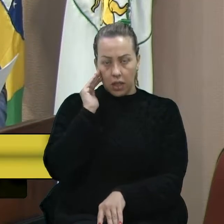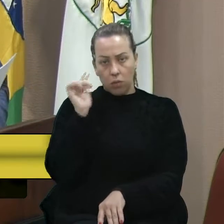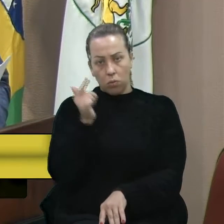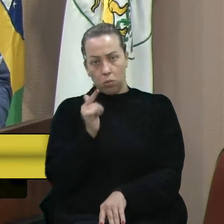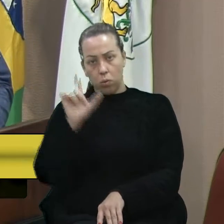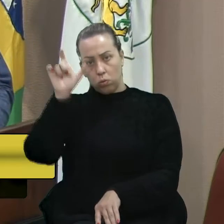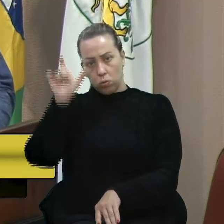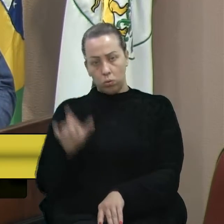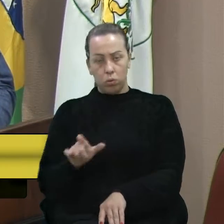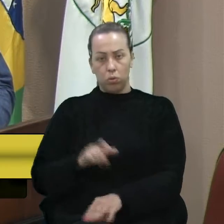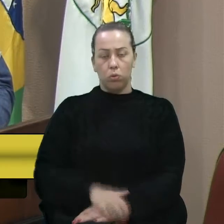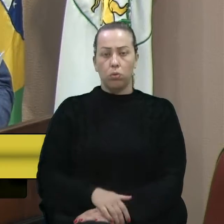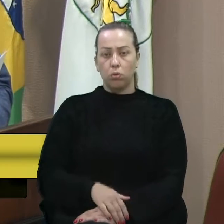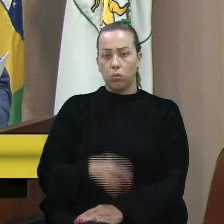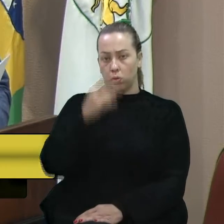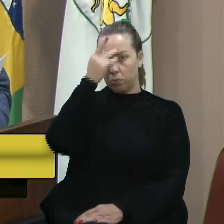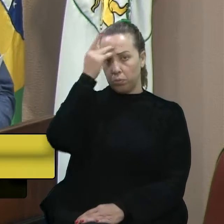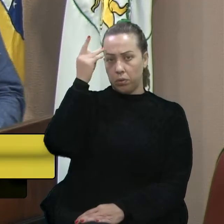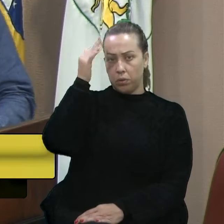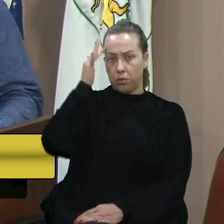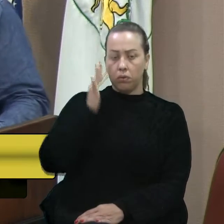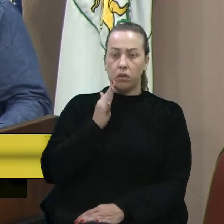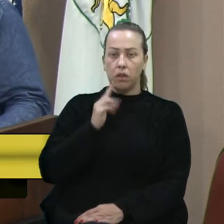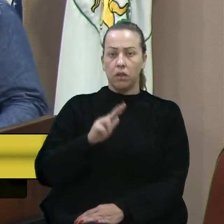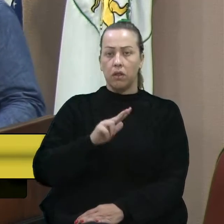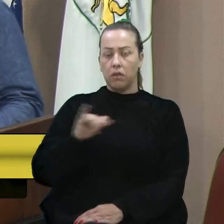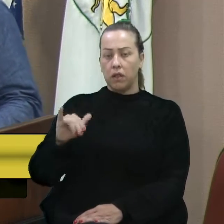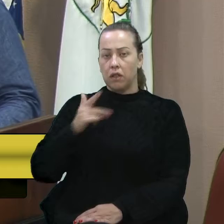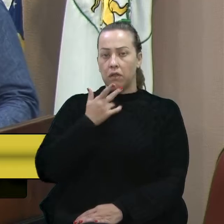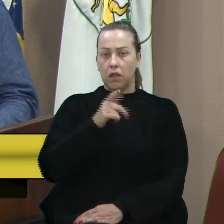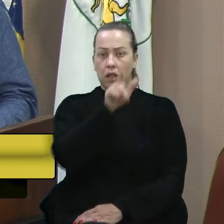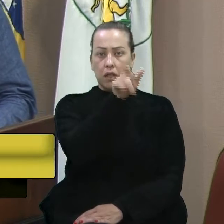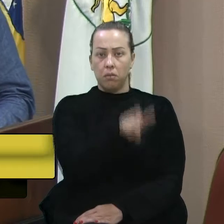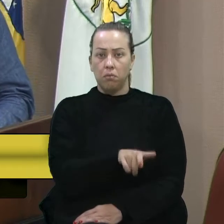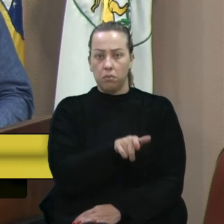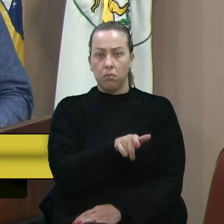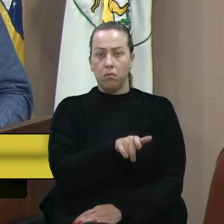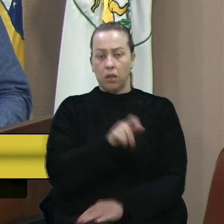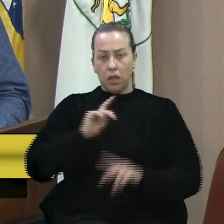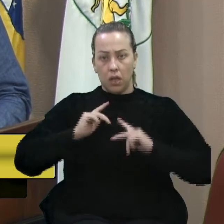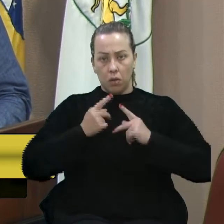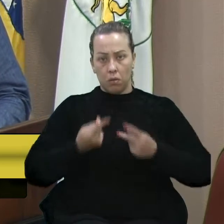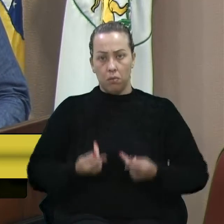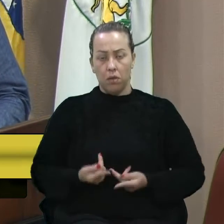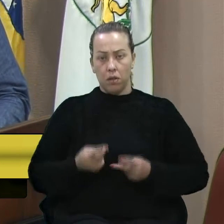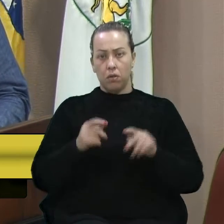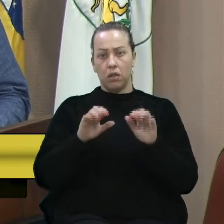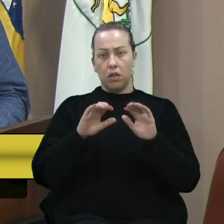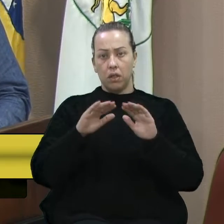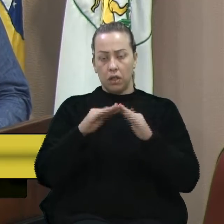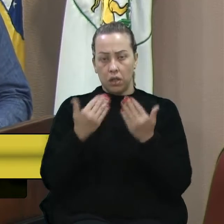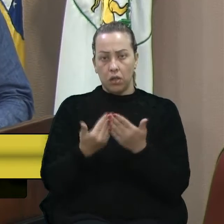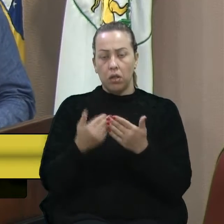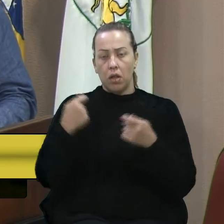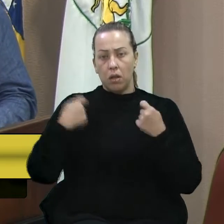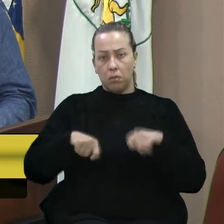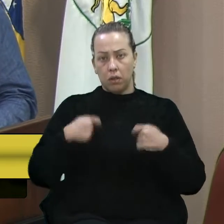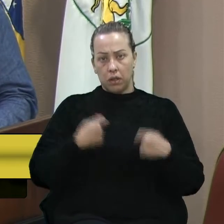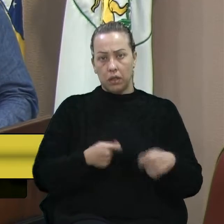outro. O Freire vai falar em gente, vai falar em humanos, e a escola precisa ser um